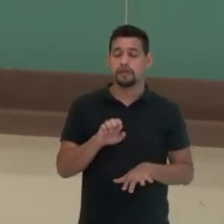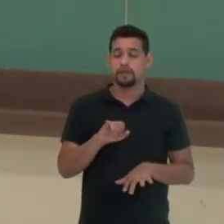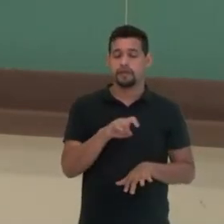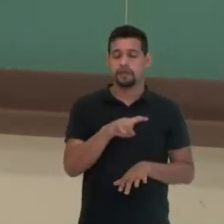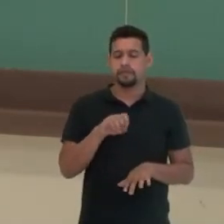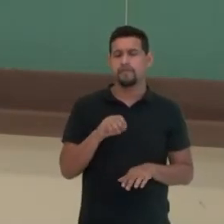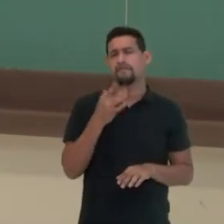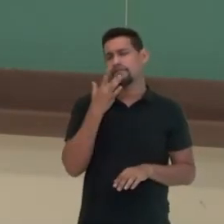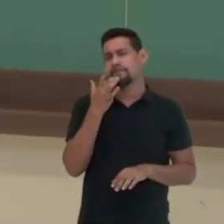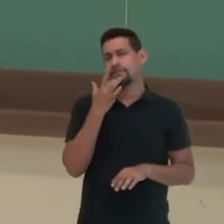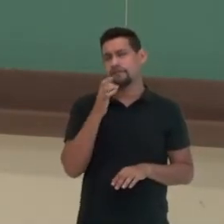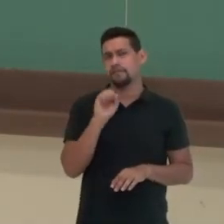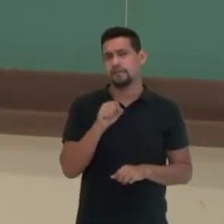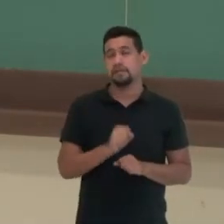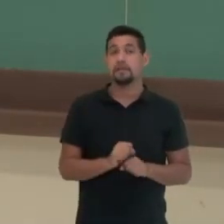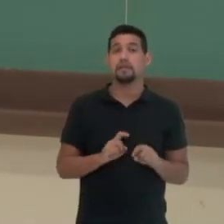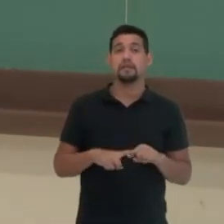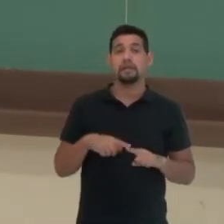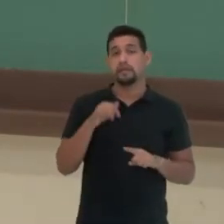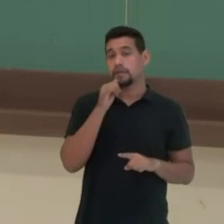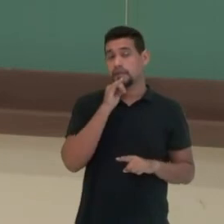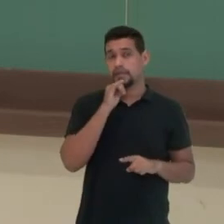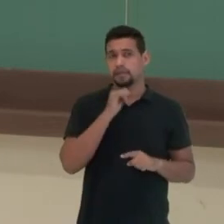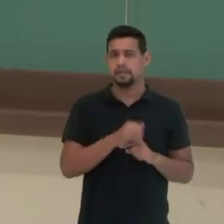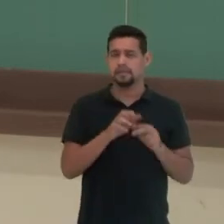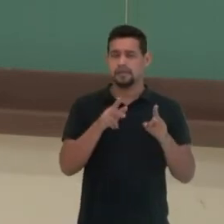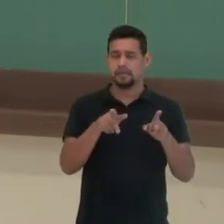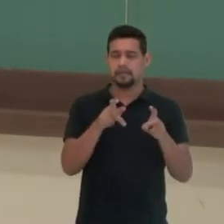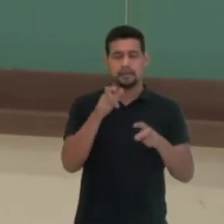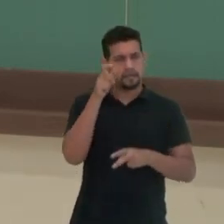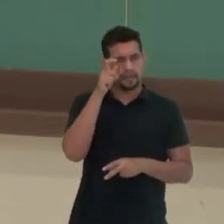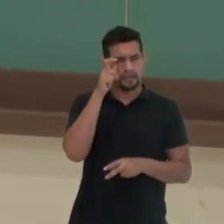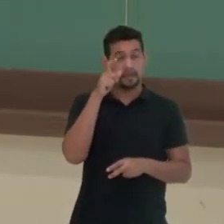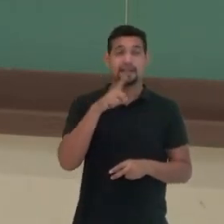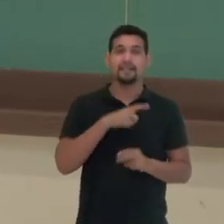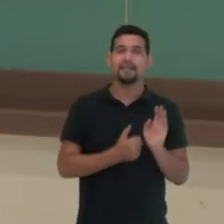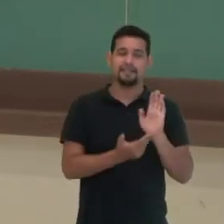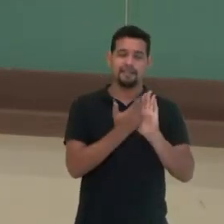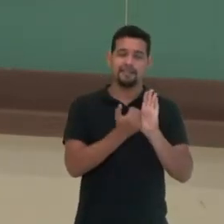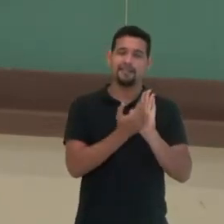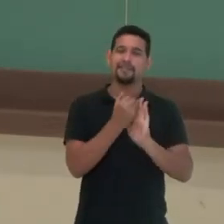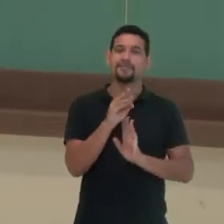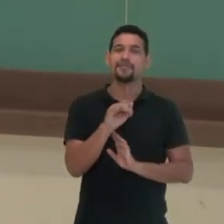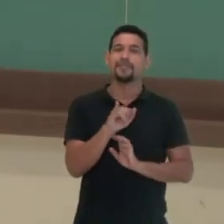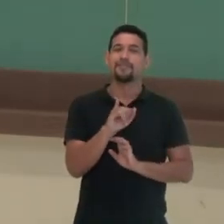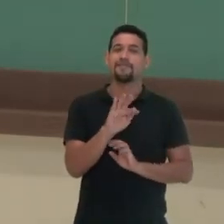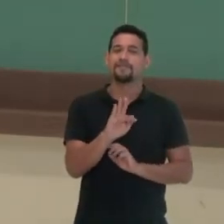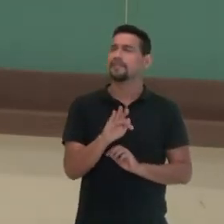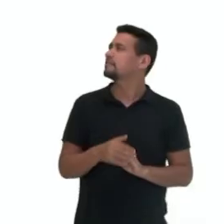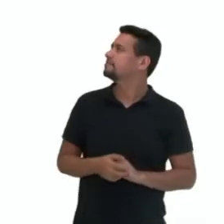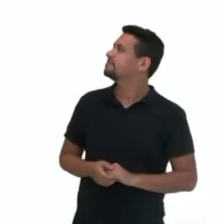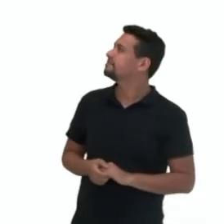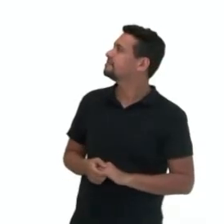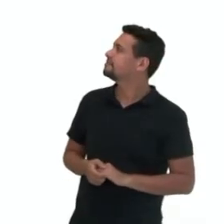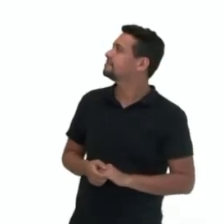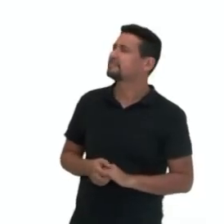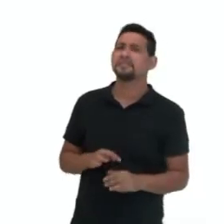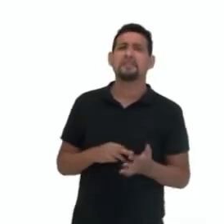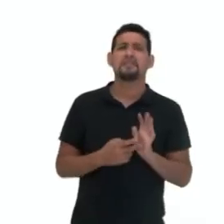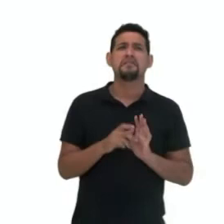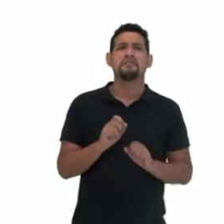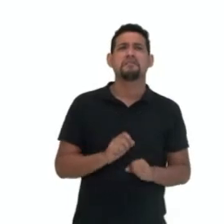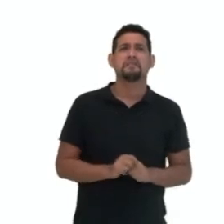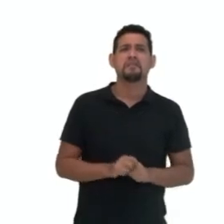facilitar daí a abertura, né? Olha que interessante, tem uma animação aqui para você. O que é isso, professor? Uma polia ou